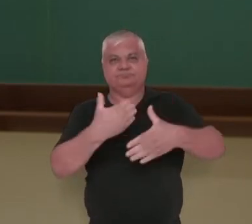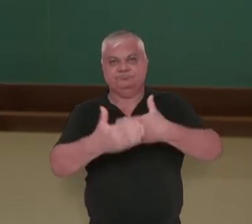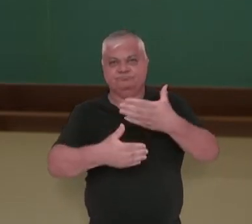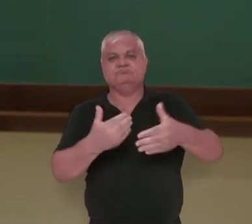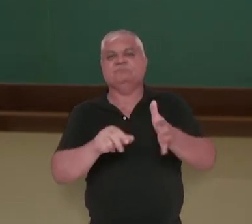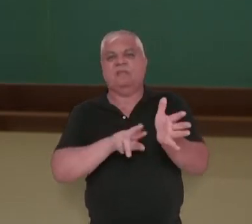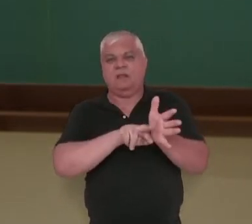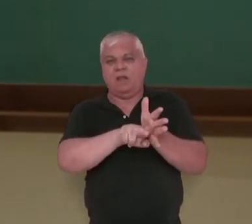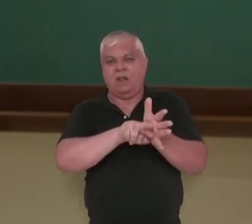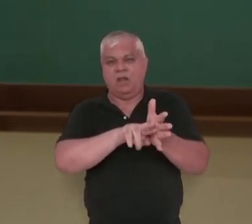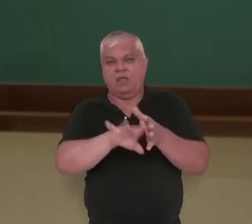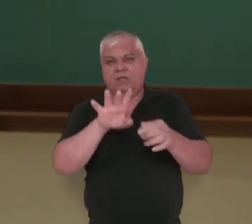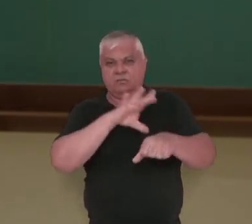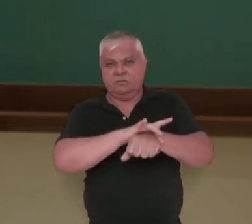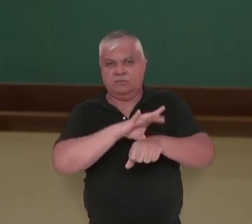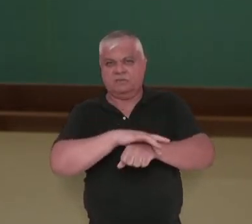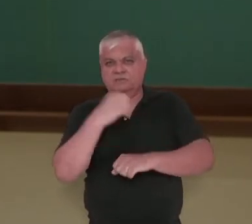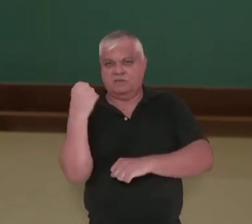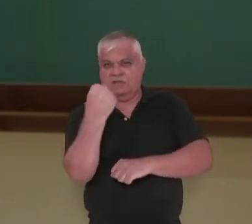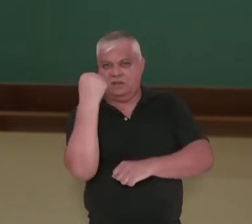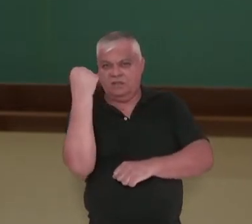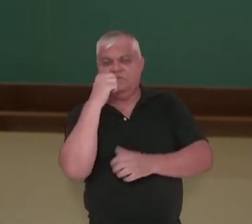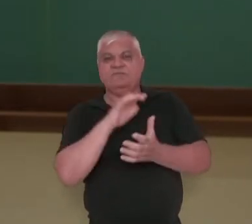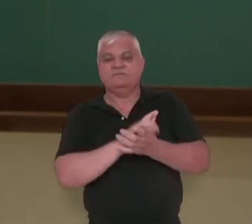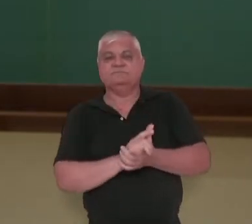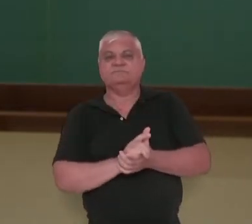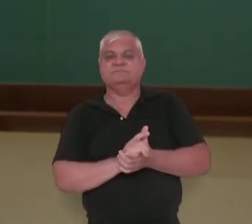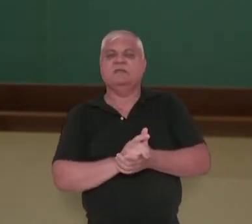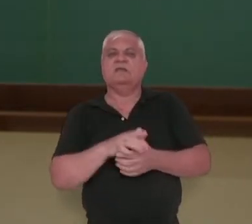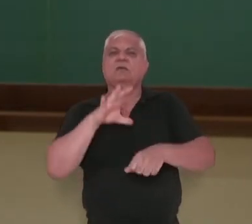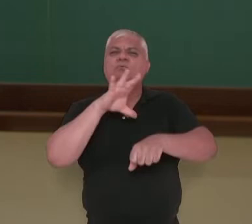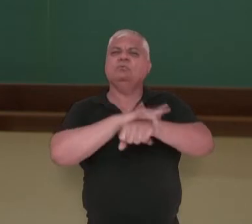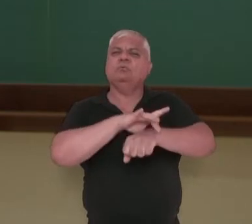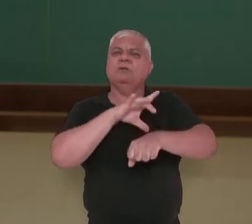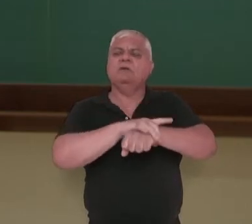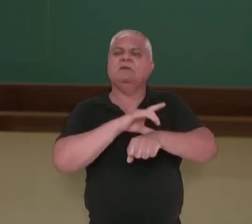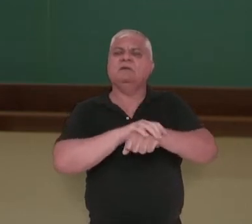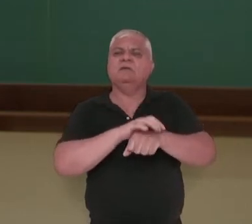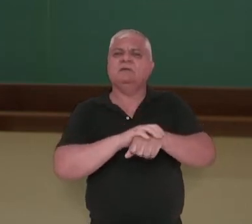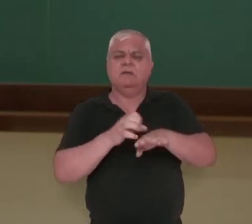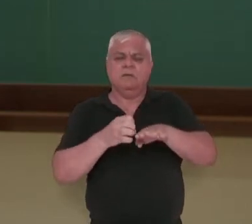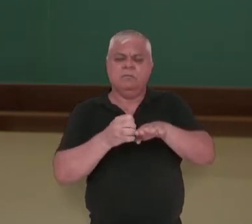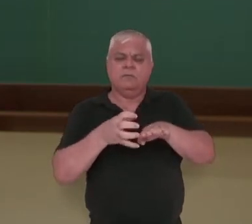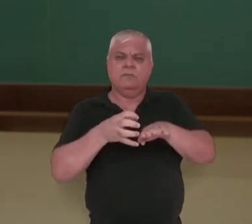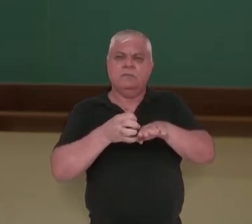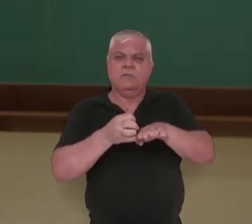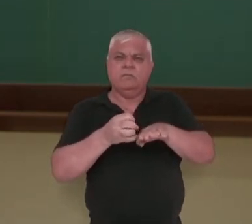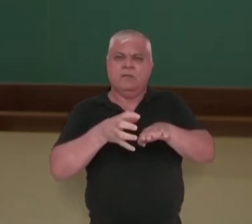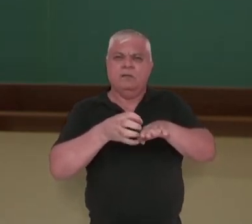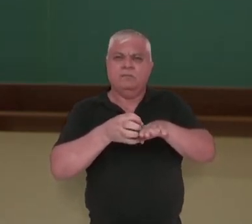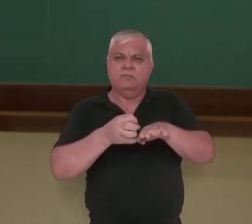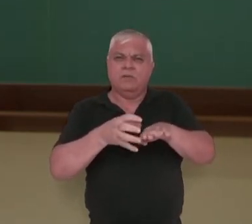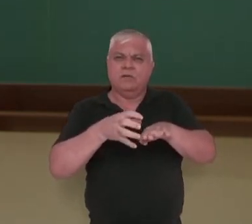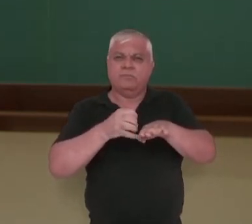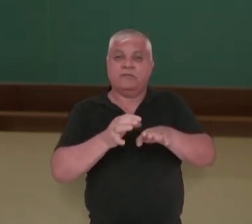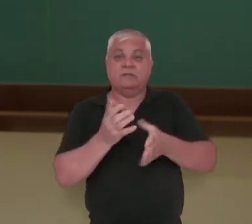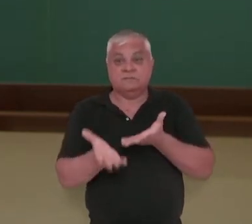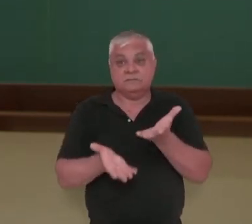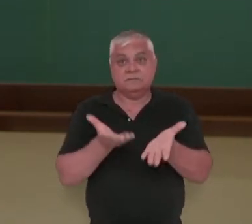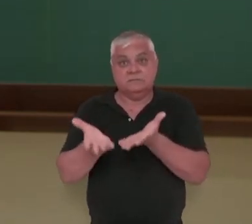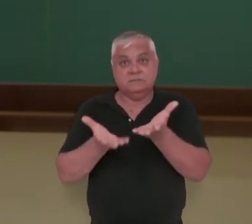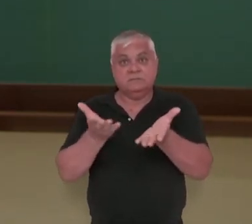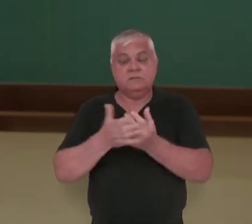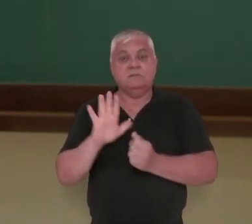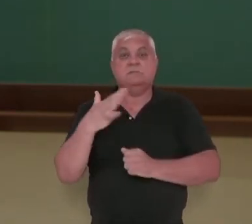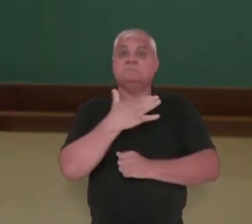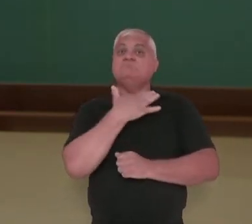de uma doença grave. Essa doença bacteriana causa contrações musculares quando não tratada adequadamente. Pode levar